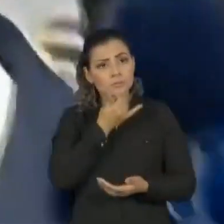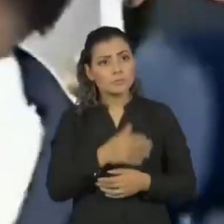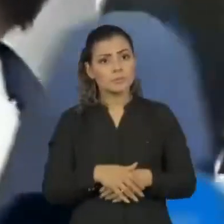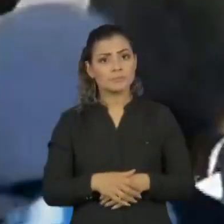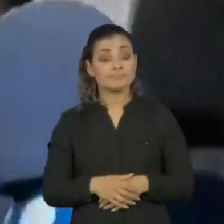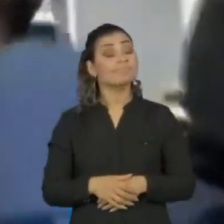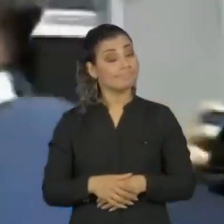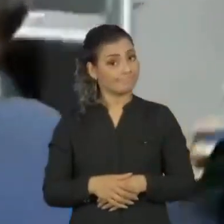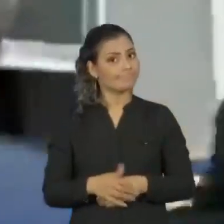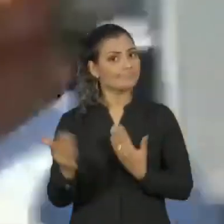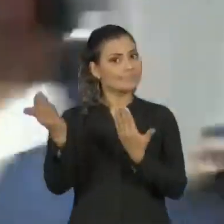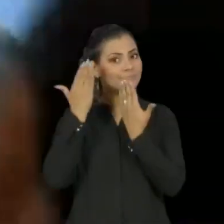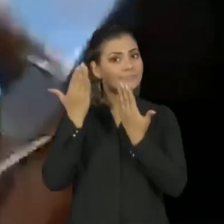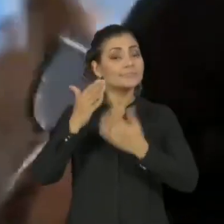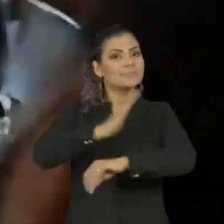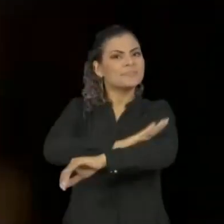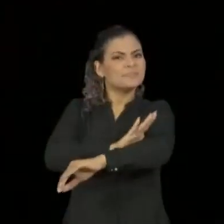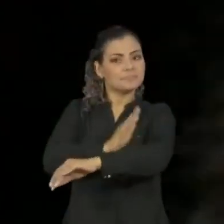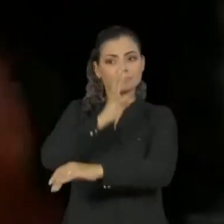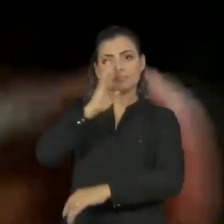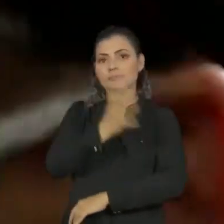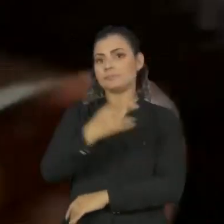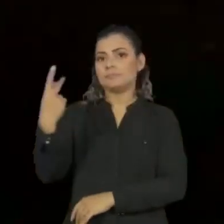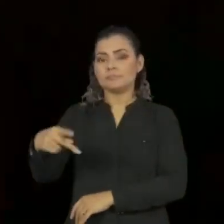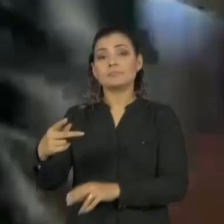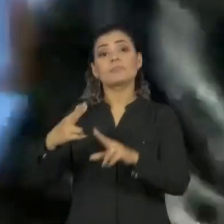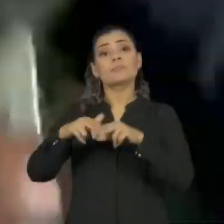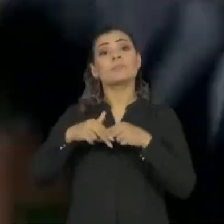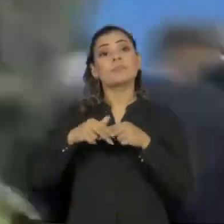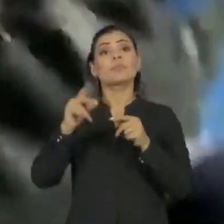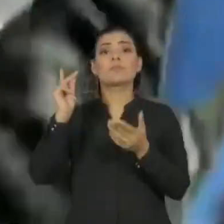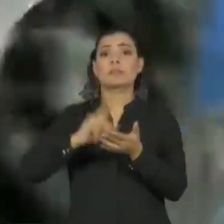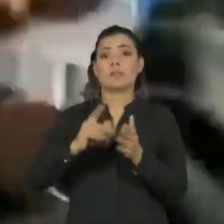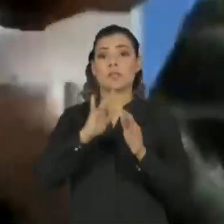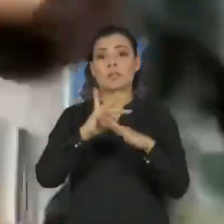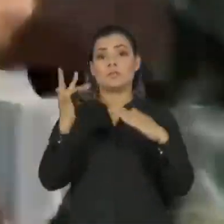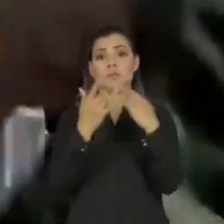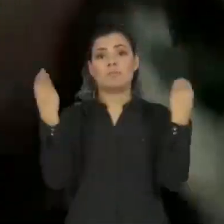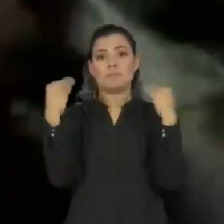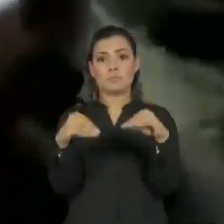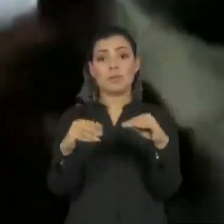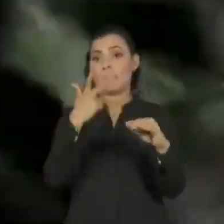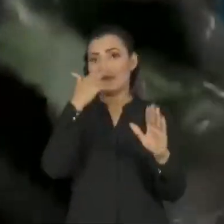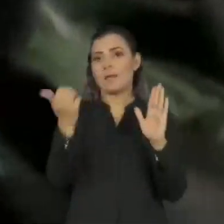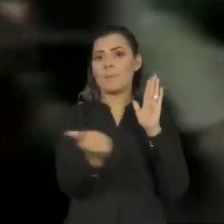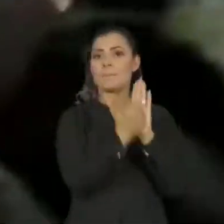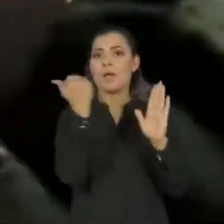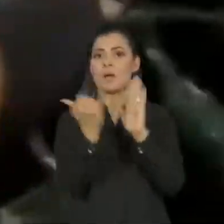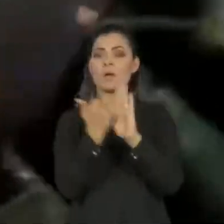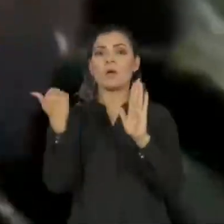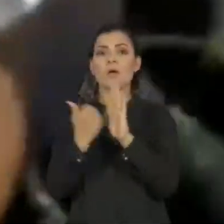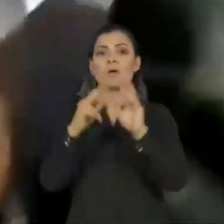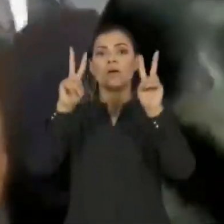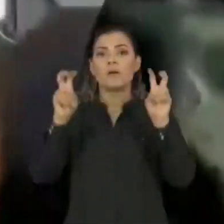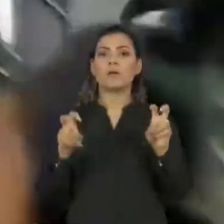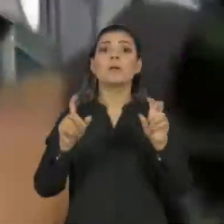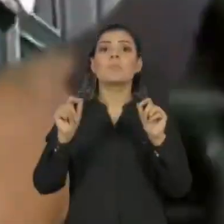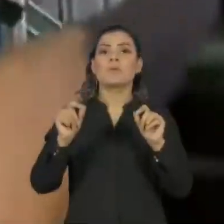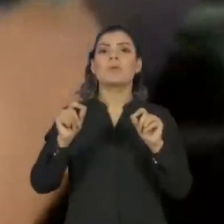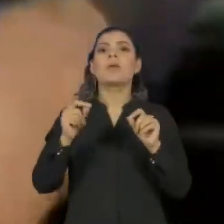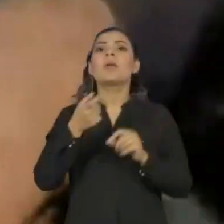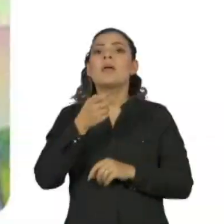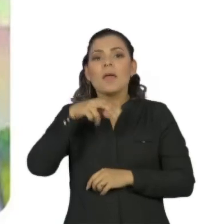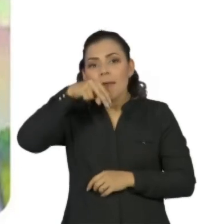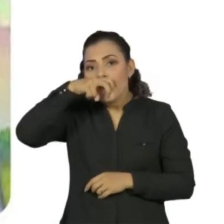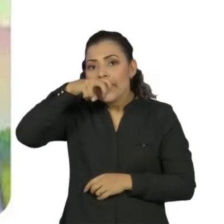inquérito por suspeita de racismo foi aberto depois que o ministro vai entrar o e publicou nas redes sociais e depois apagou mensagem com a capa de um gibi da turma